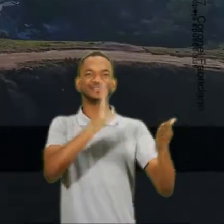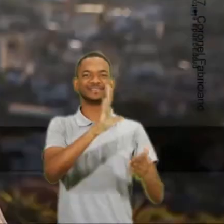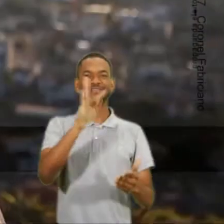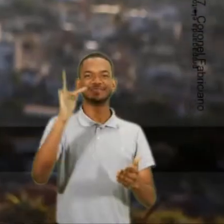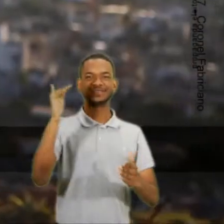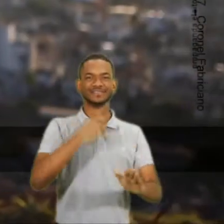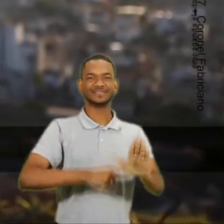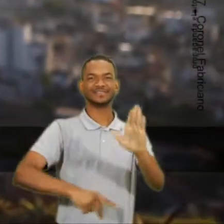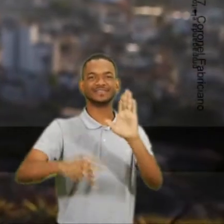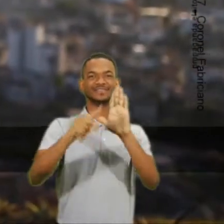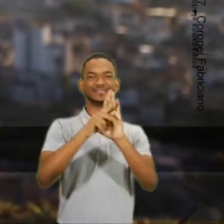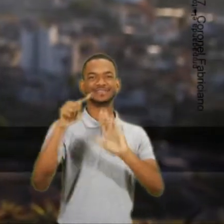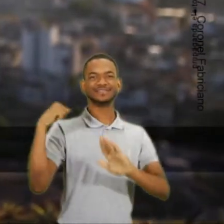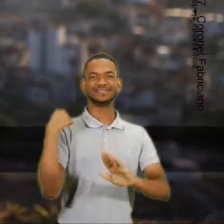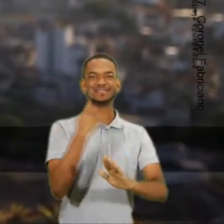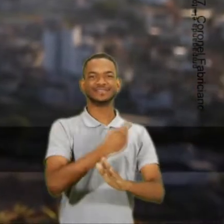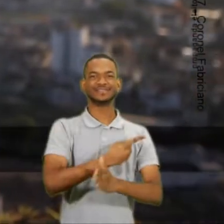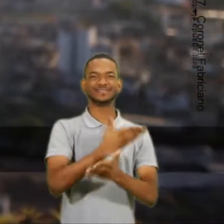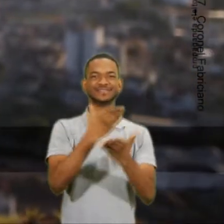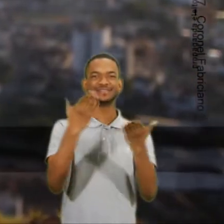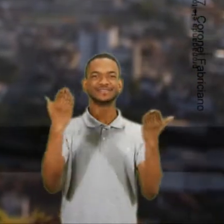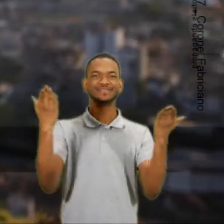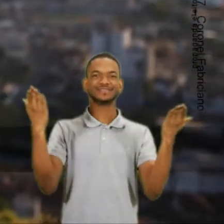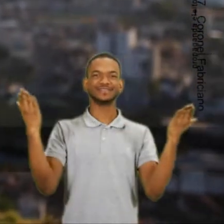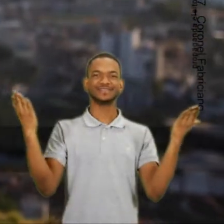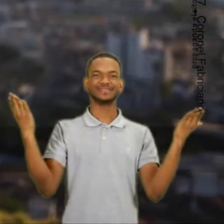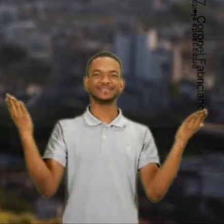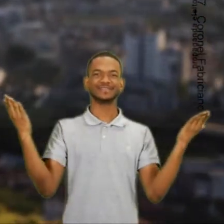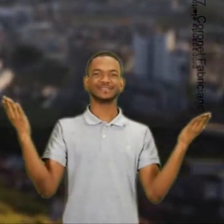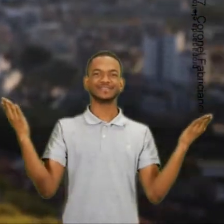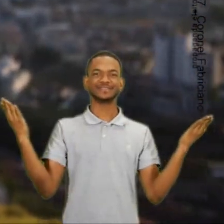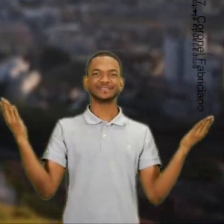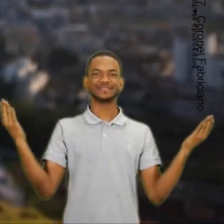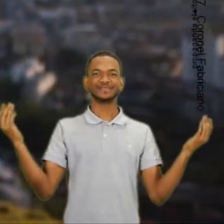nós. Coronel Fabriciano é de todos